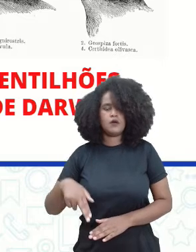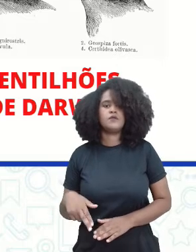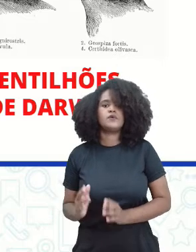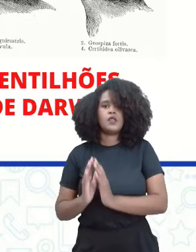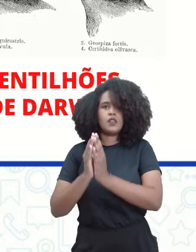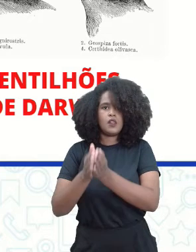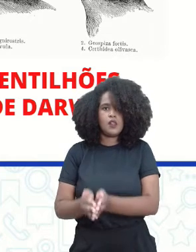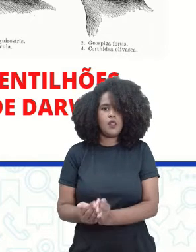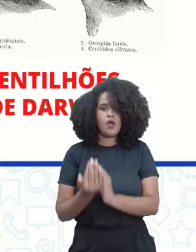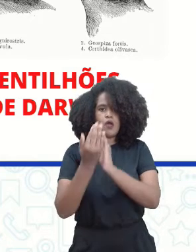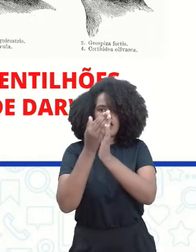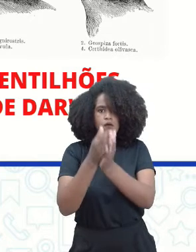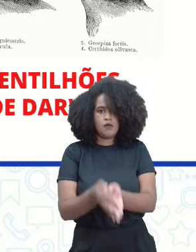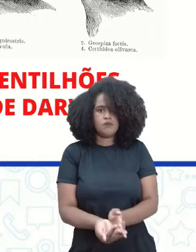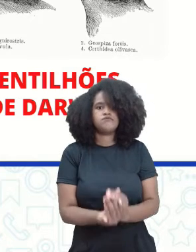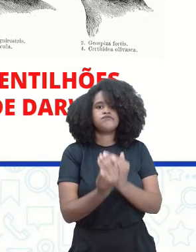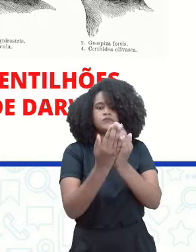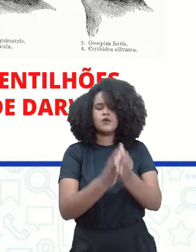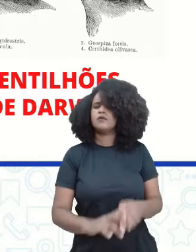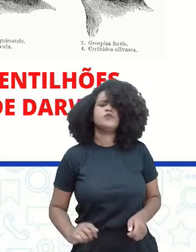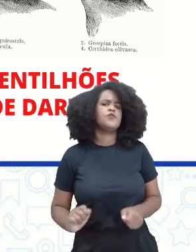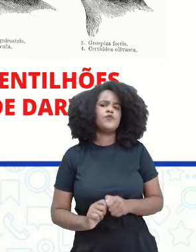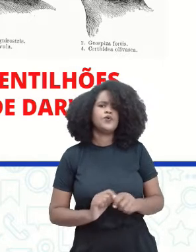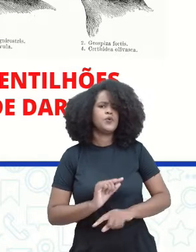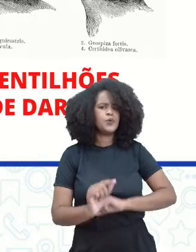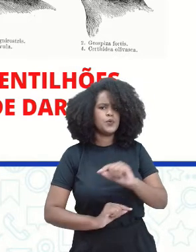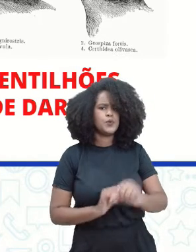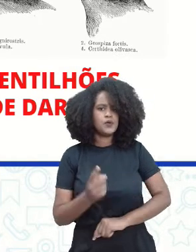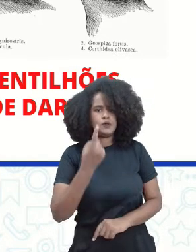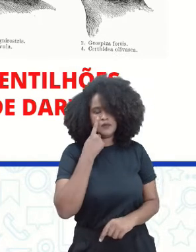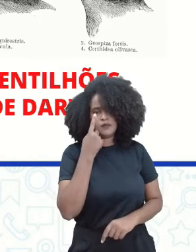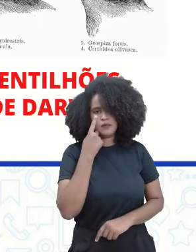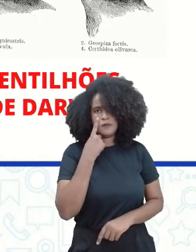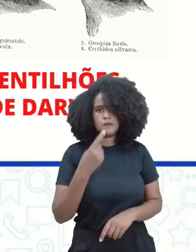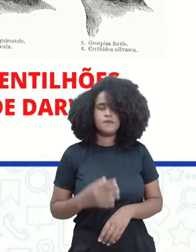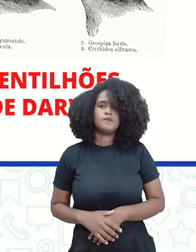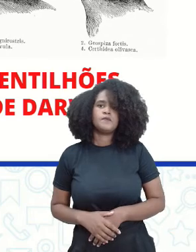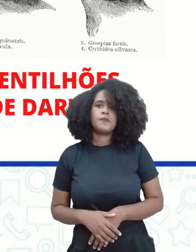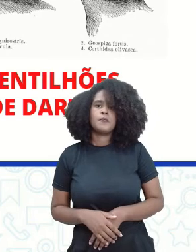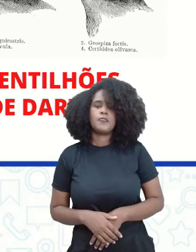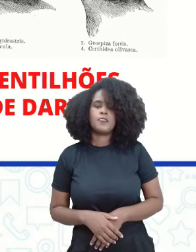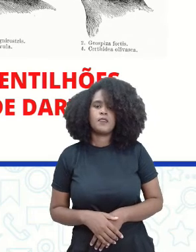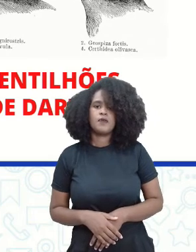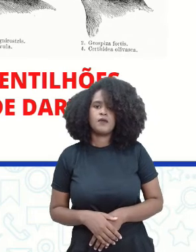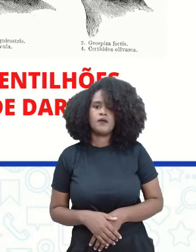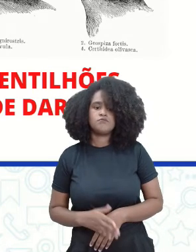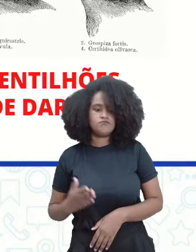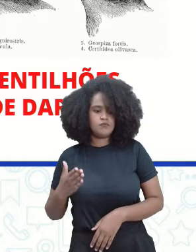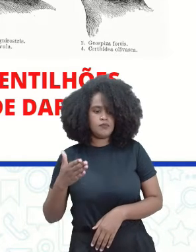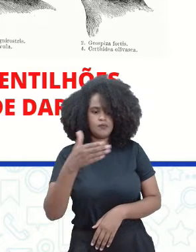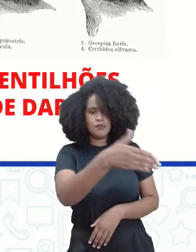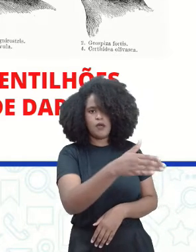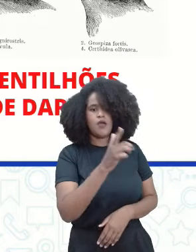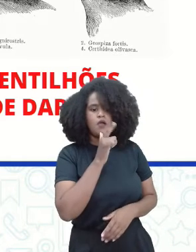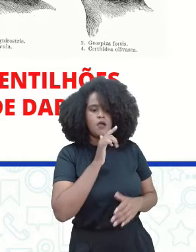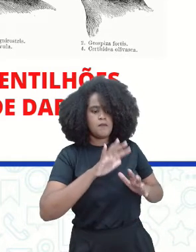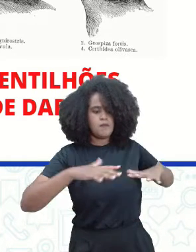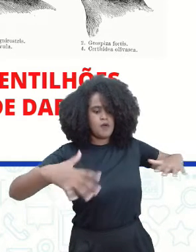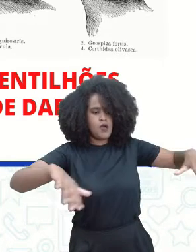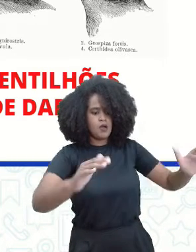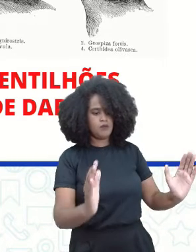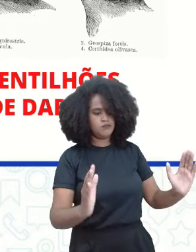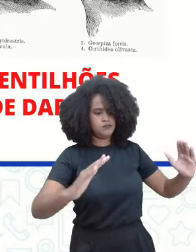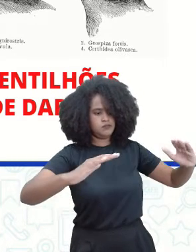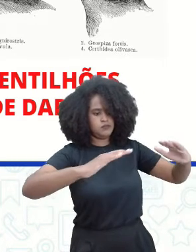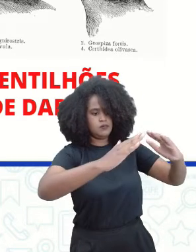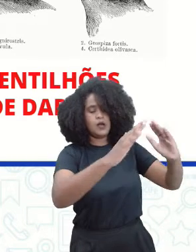navio Beagle, e o que é que ele fez? A direção dele foi não só ir para as Ilhas Galápagos, mas ele passou aí